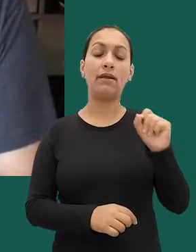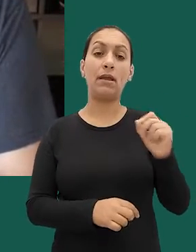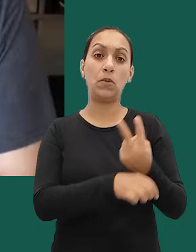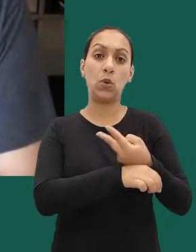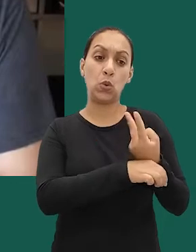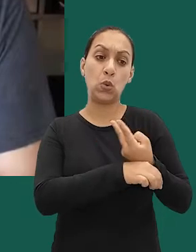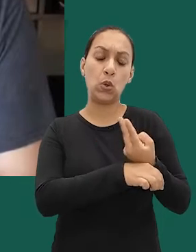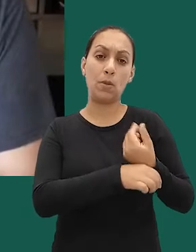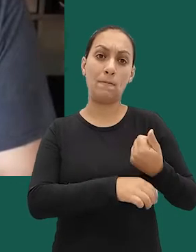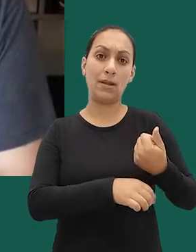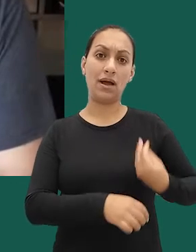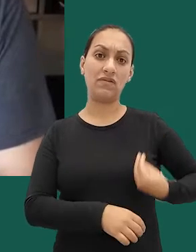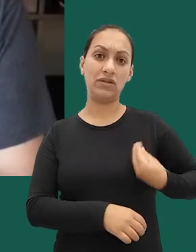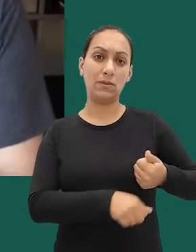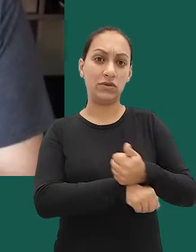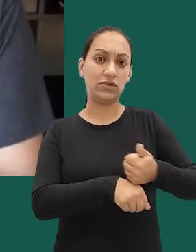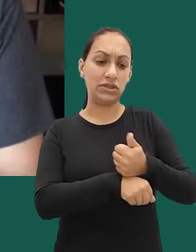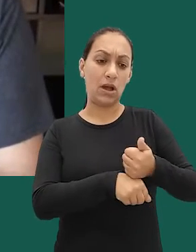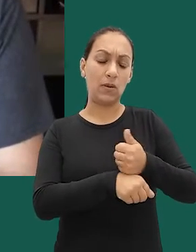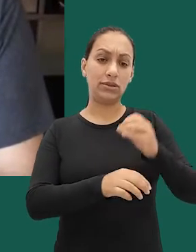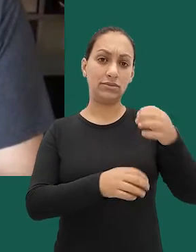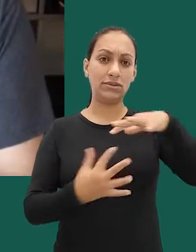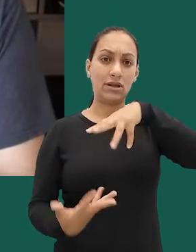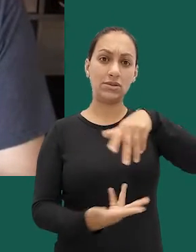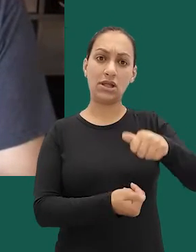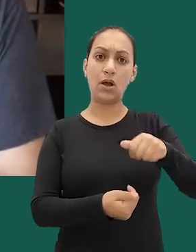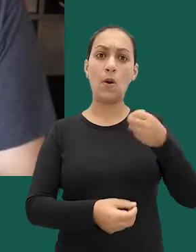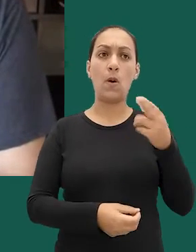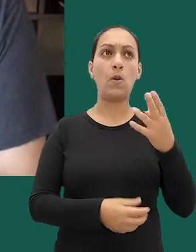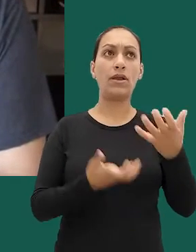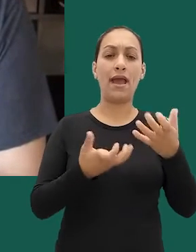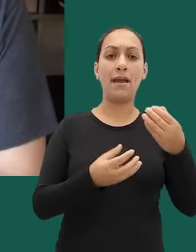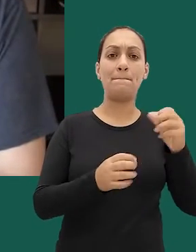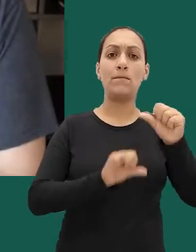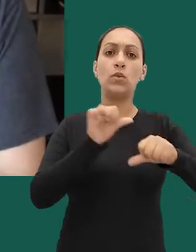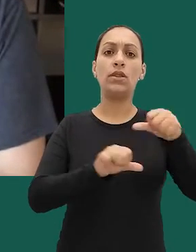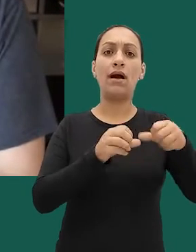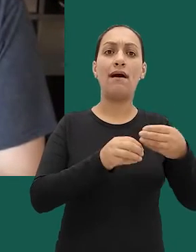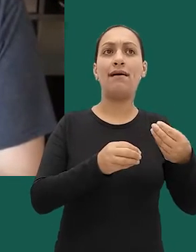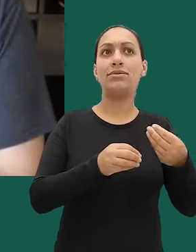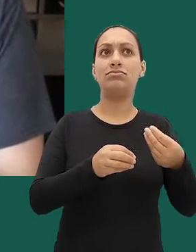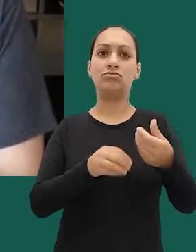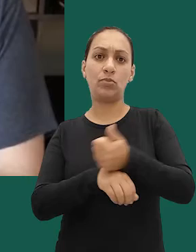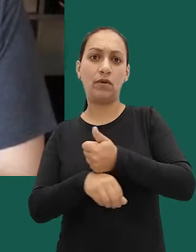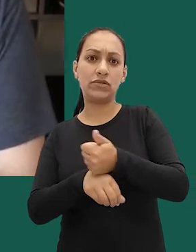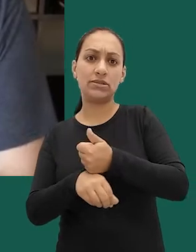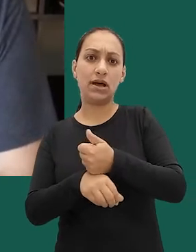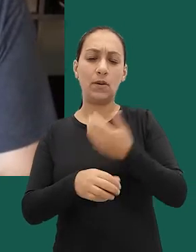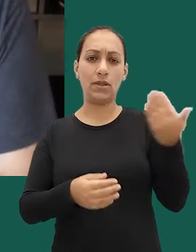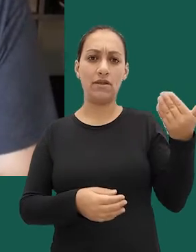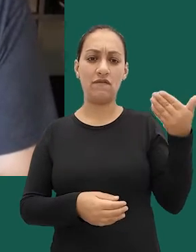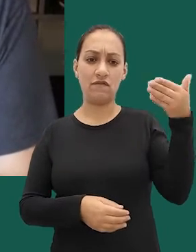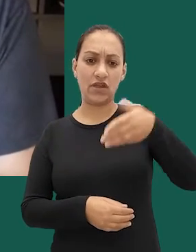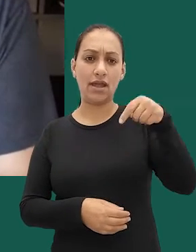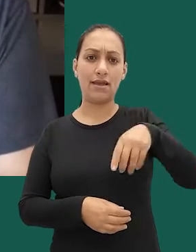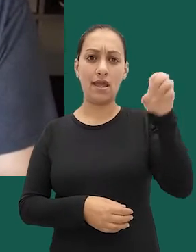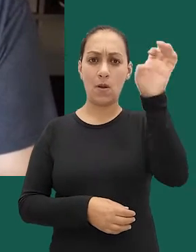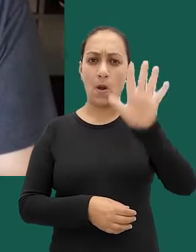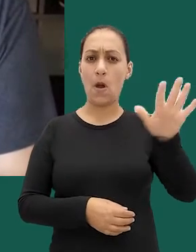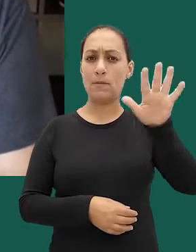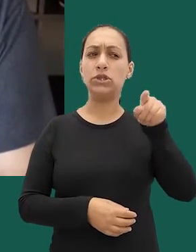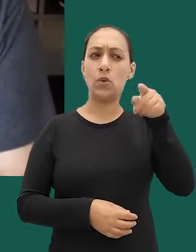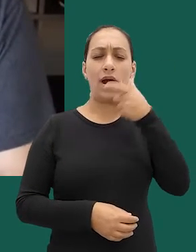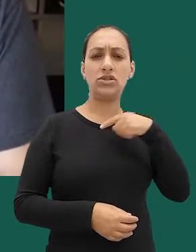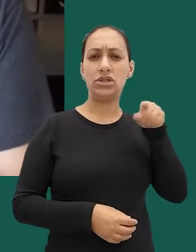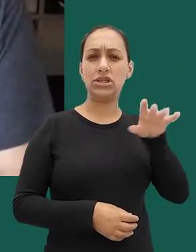carreira internacional, ou busca trocar de área, vir para a Europa, enfim, é uma coisa que tu enxerga como uma tendência que vai ficar e que pode